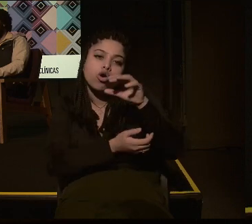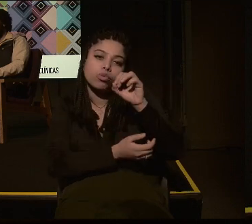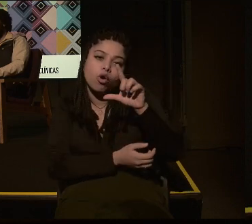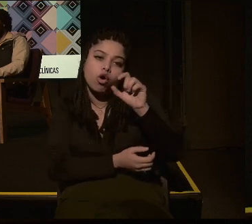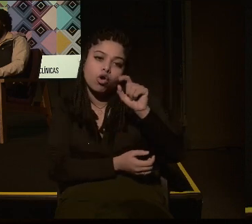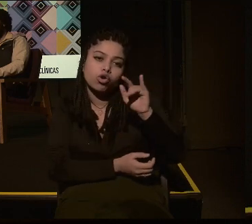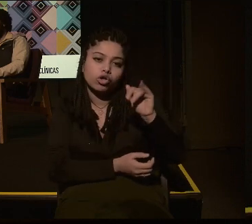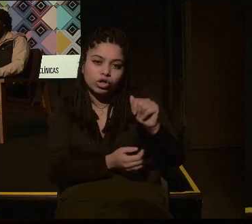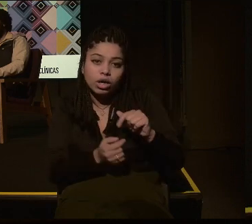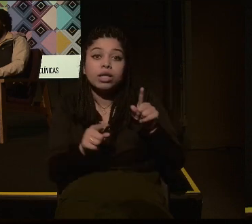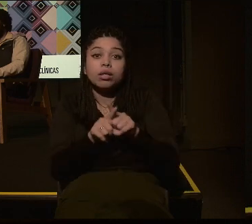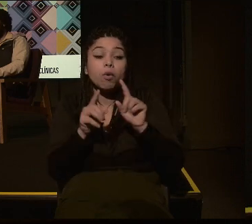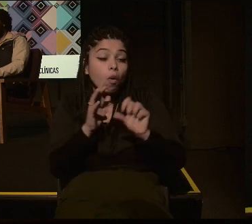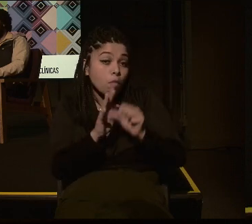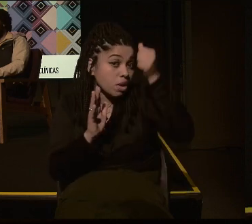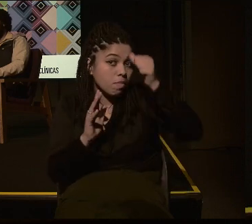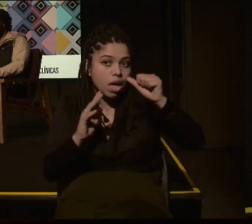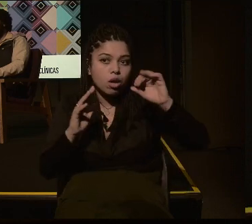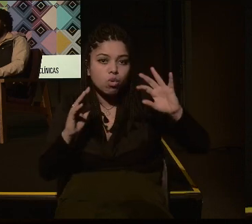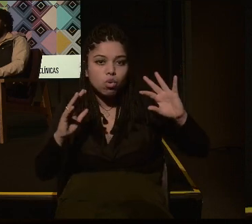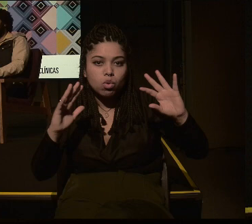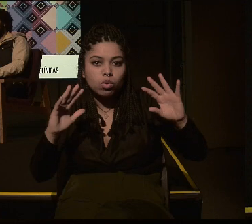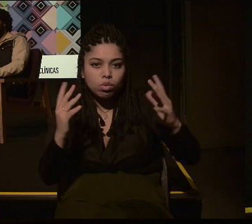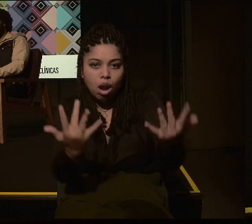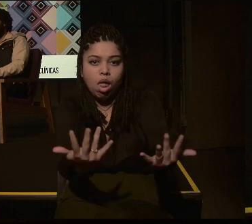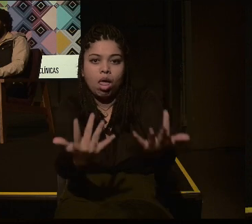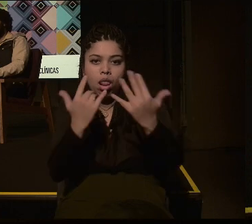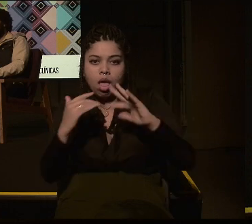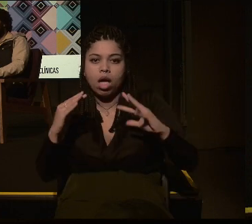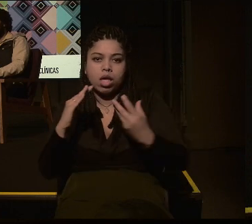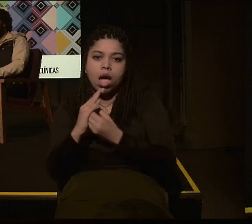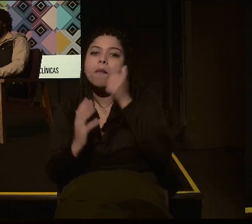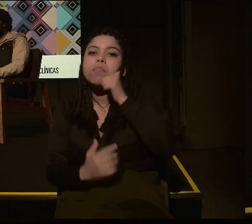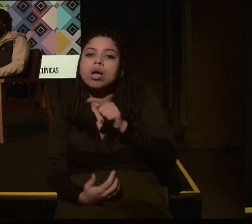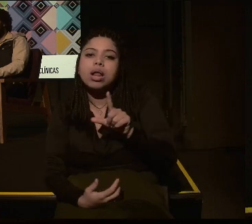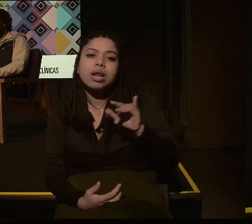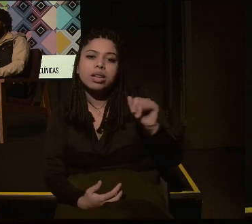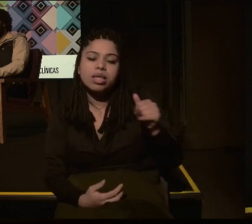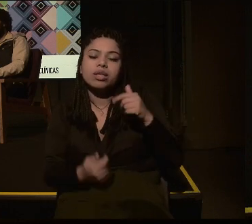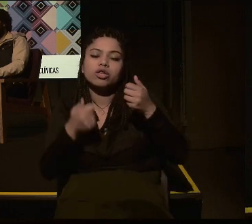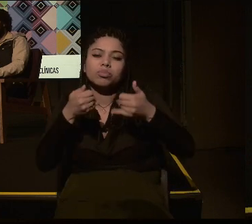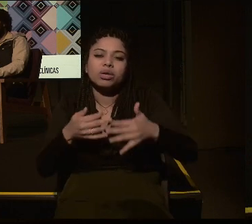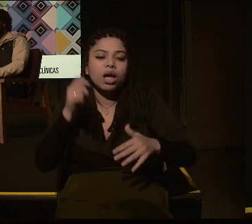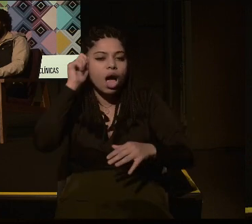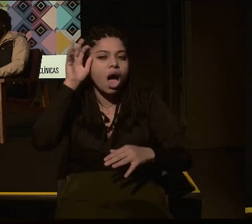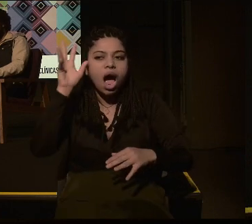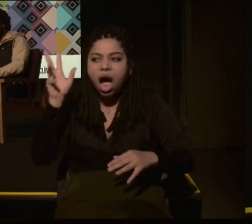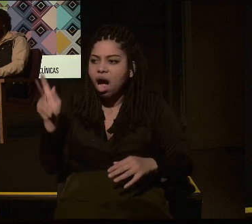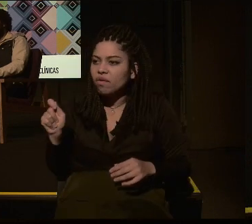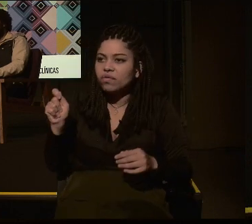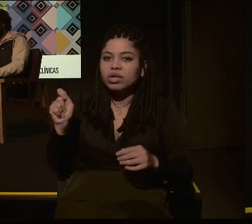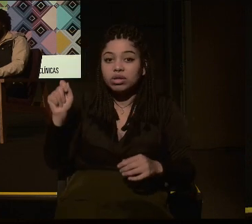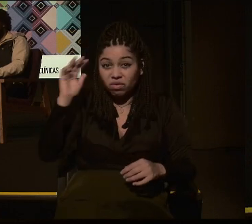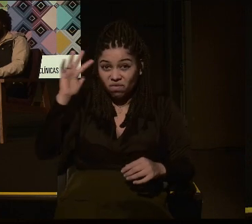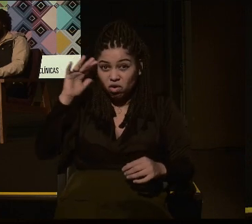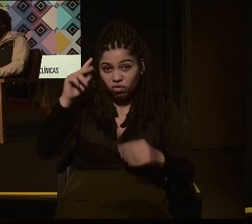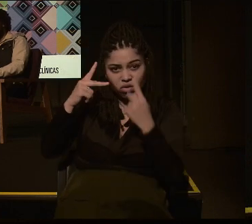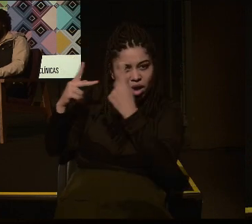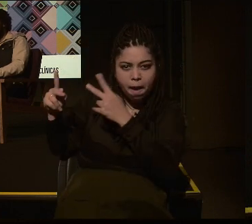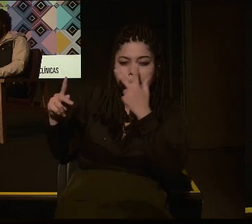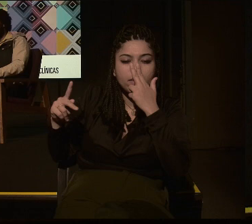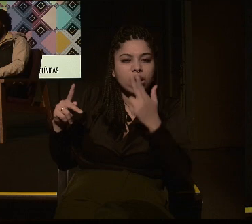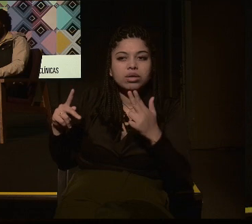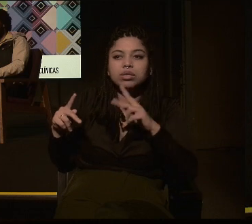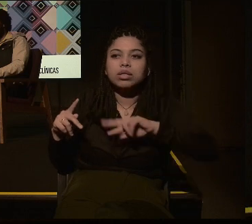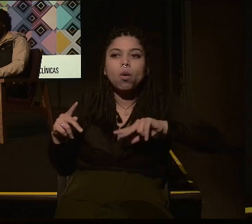primeiro aquilombamento presencial que ali fala sobre como as filosofias africanas não são tratadas como filosofias, né? São